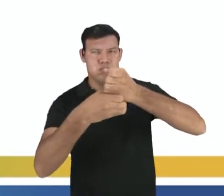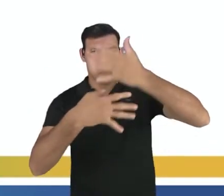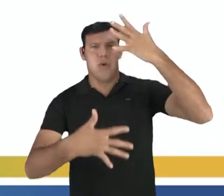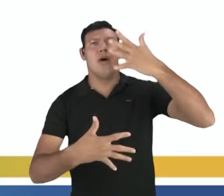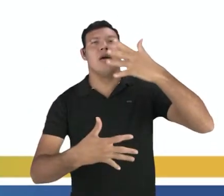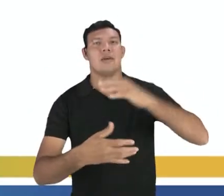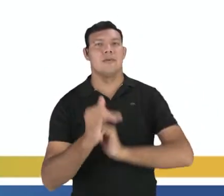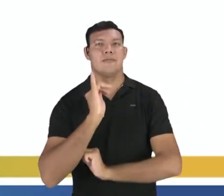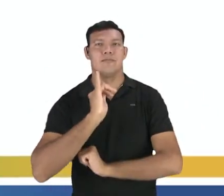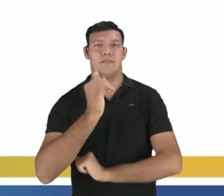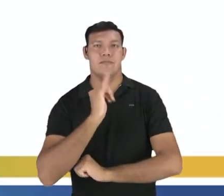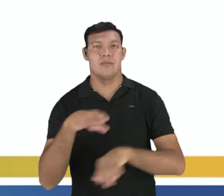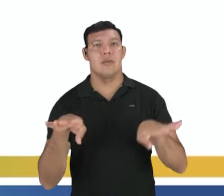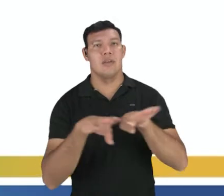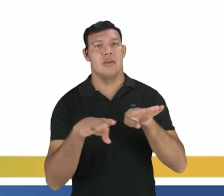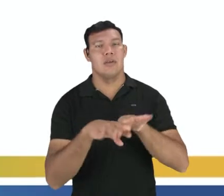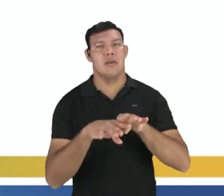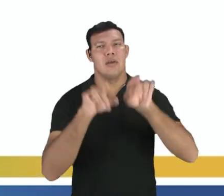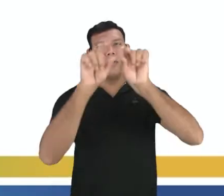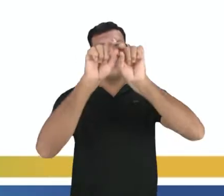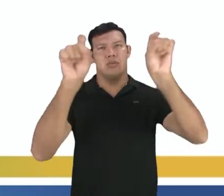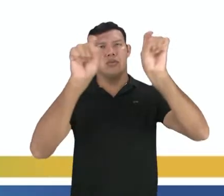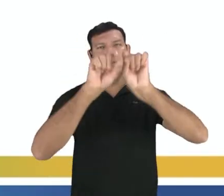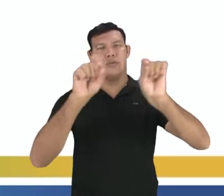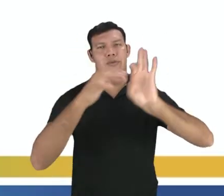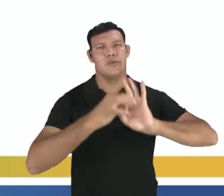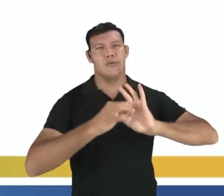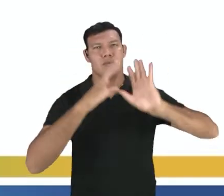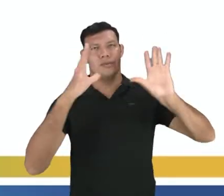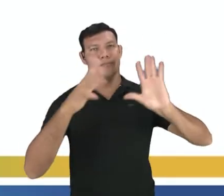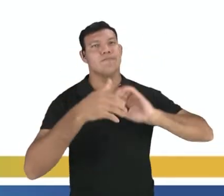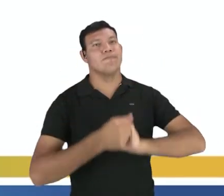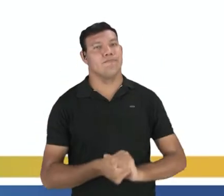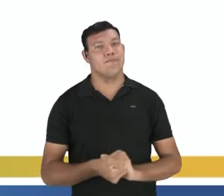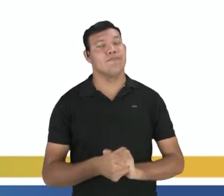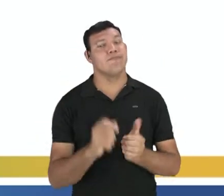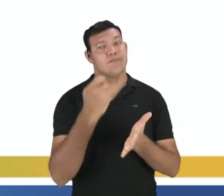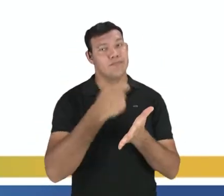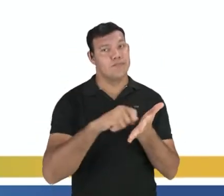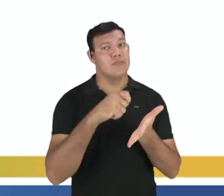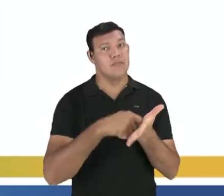de alguns versos soltos, cuja autoria é disputada.